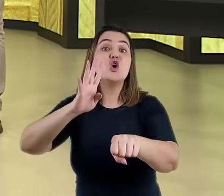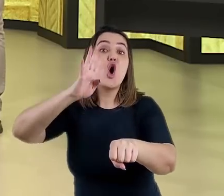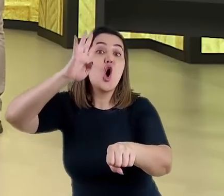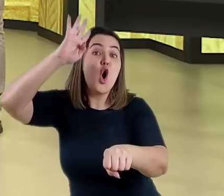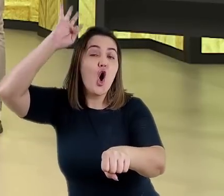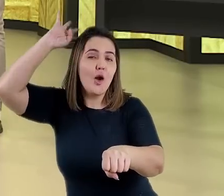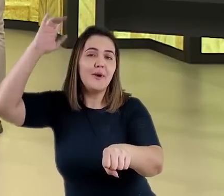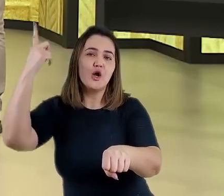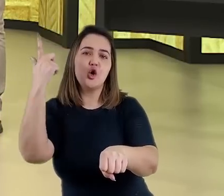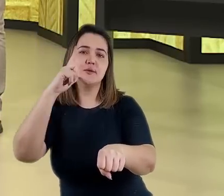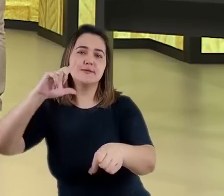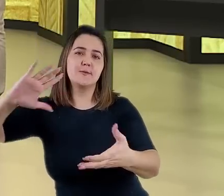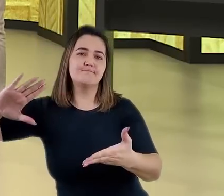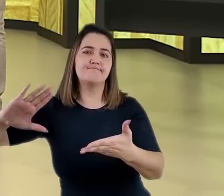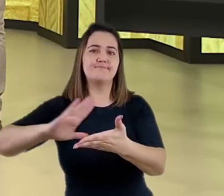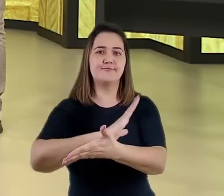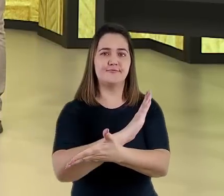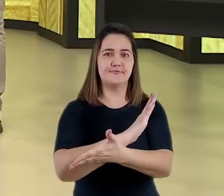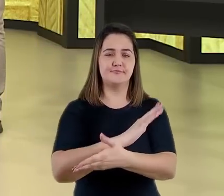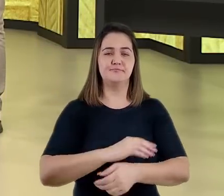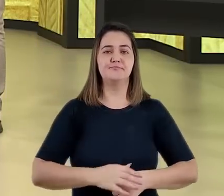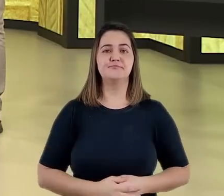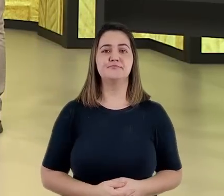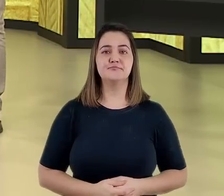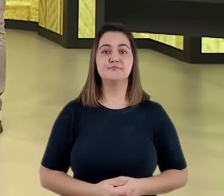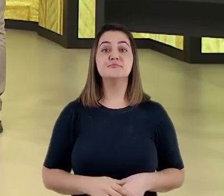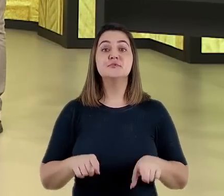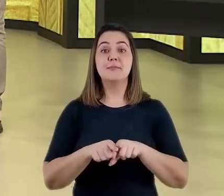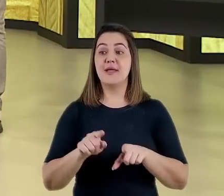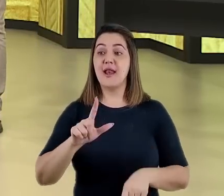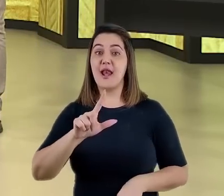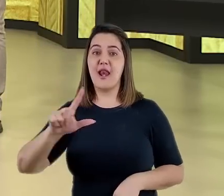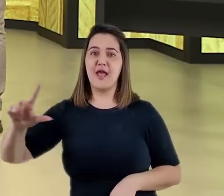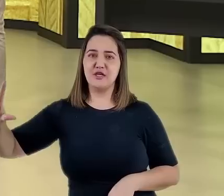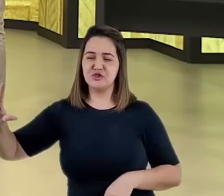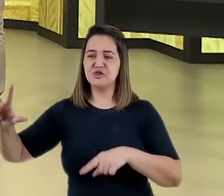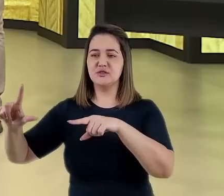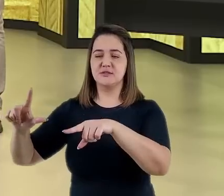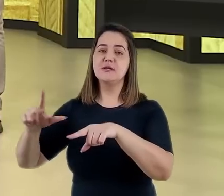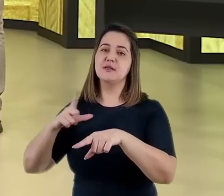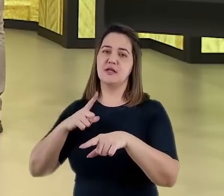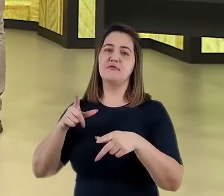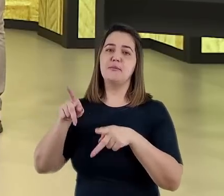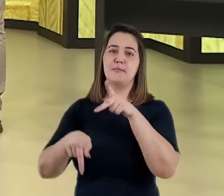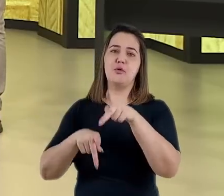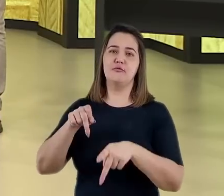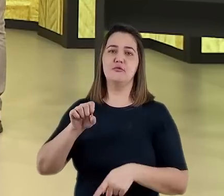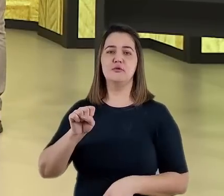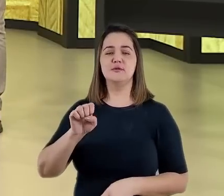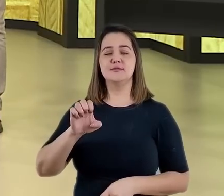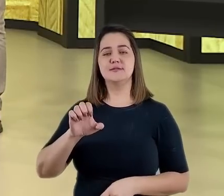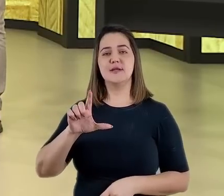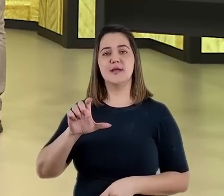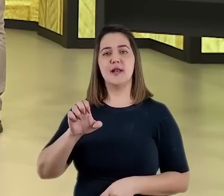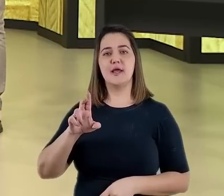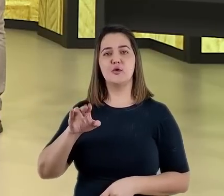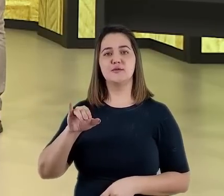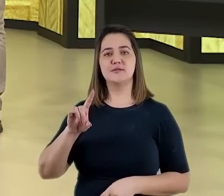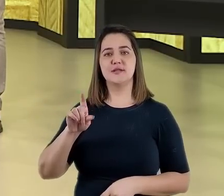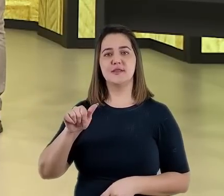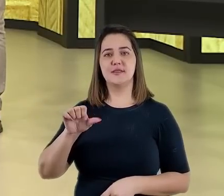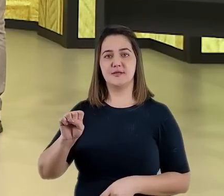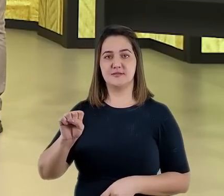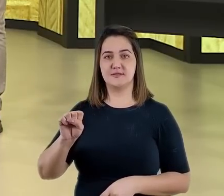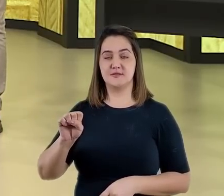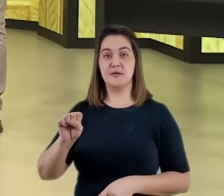pelos romanos sem uma batalha sequer. E quanto ao leste, o Império Seleucida se estendeu ao leste até a Índia,